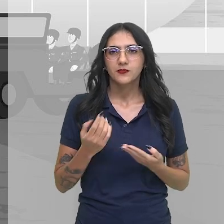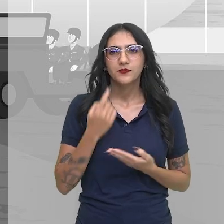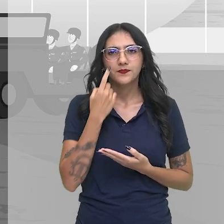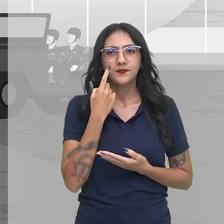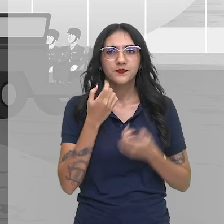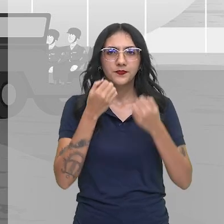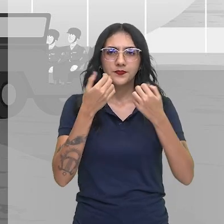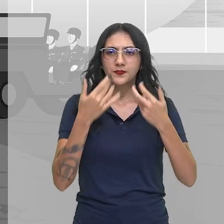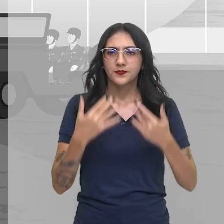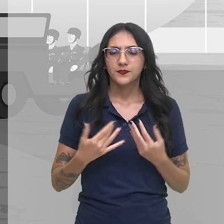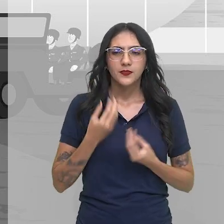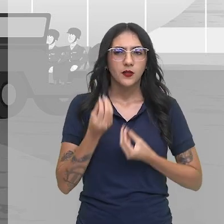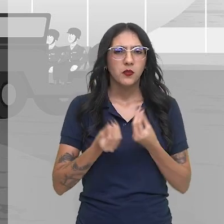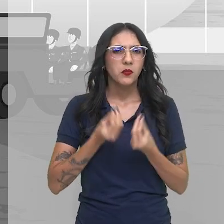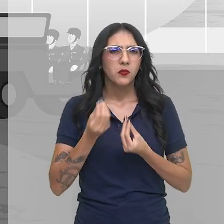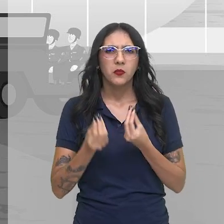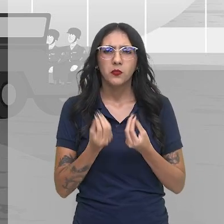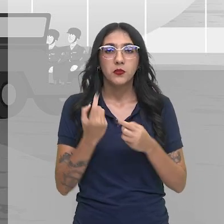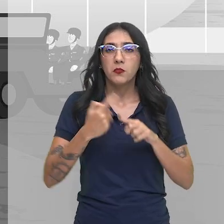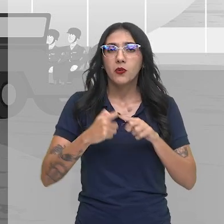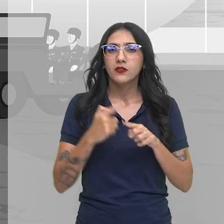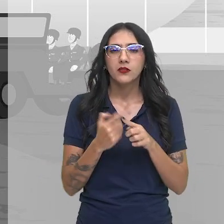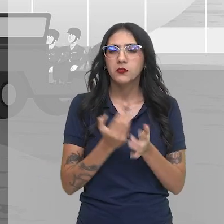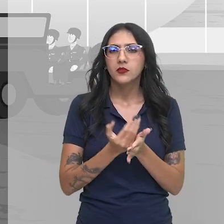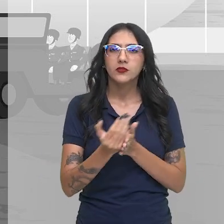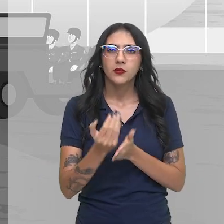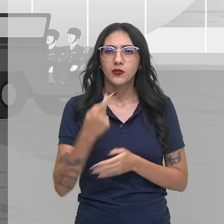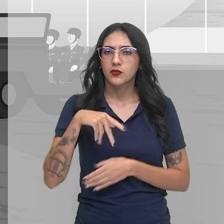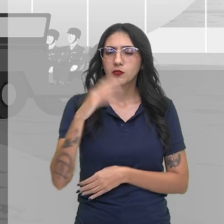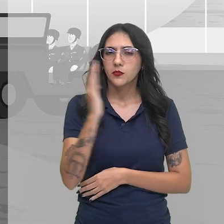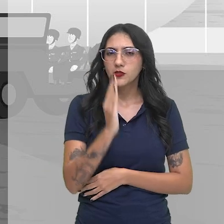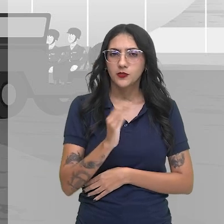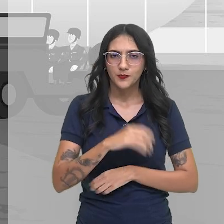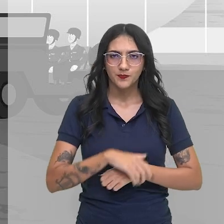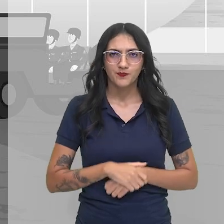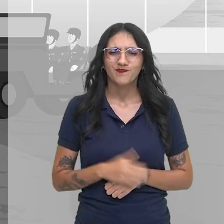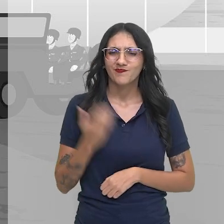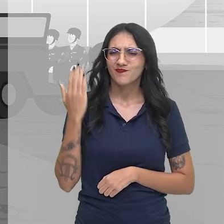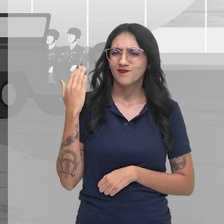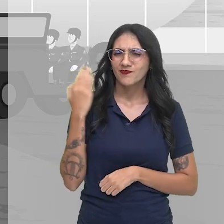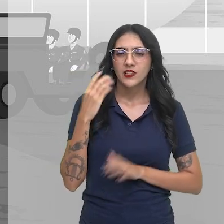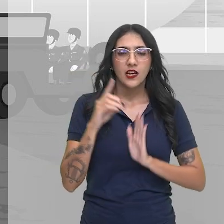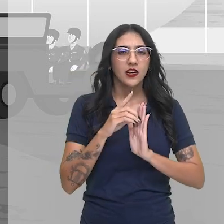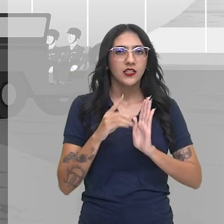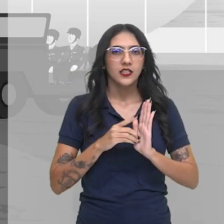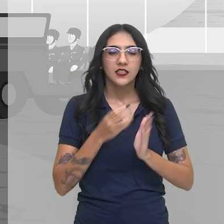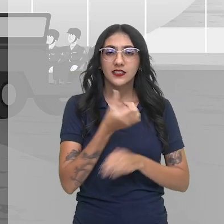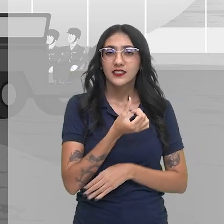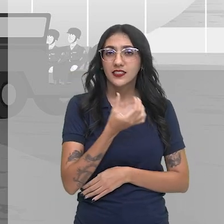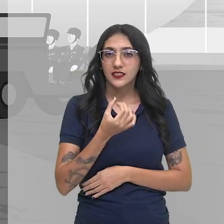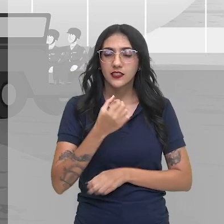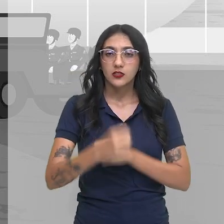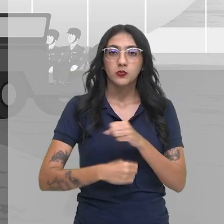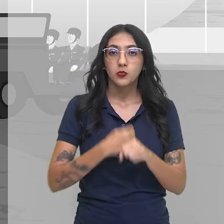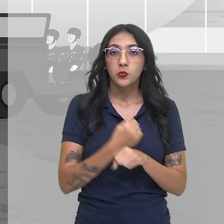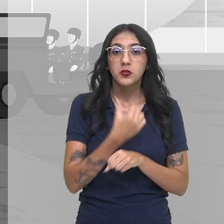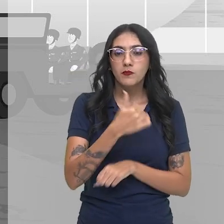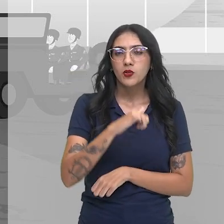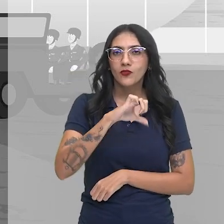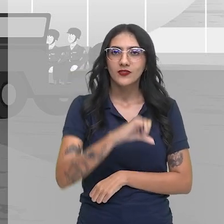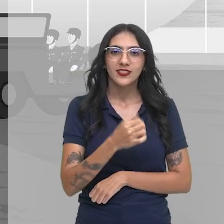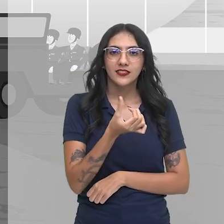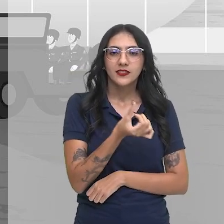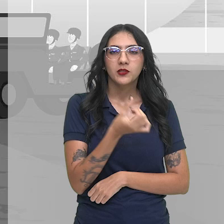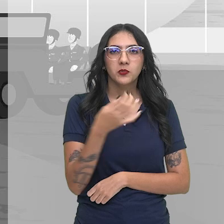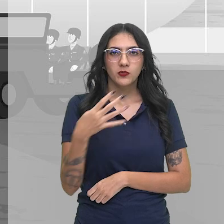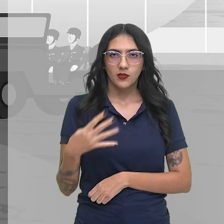motivo, pelo qual se iniciou a ditadura militar no Brasil. Lá pela década de 60, especificamente